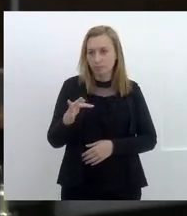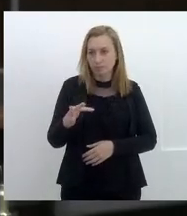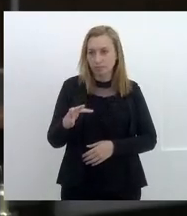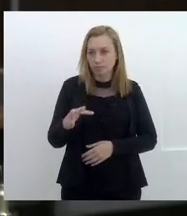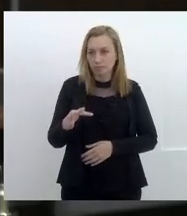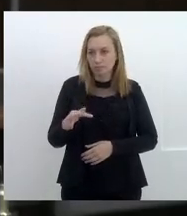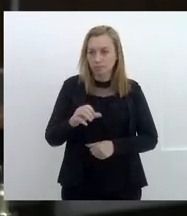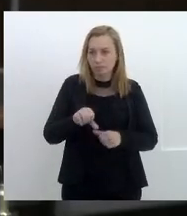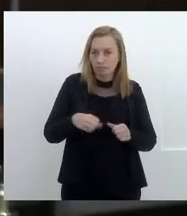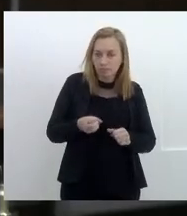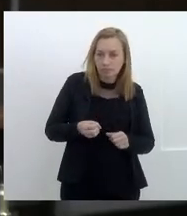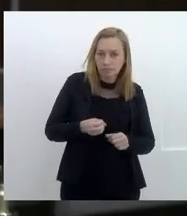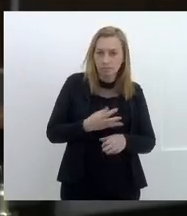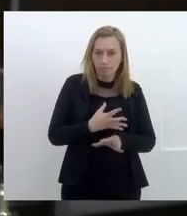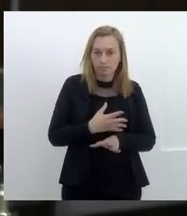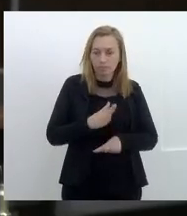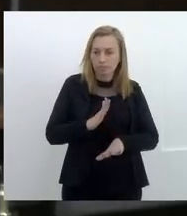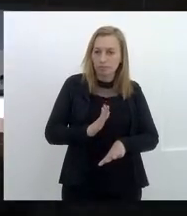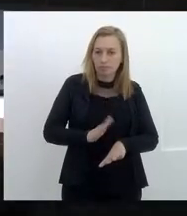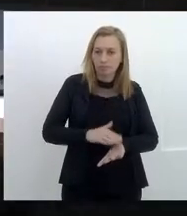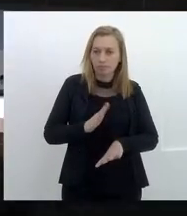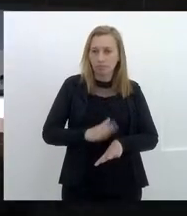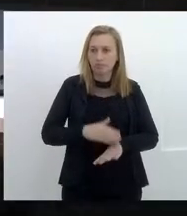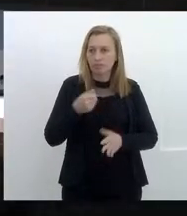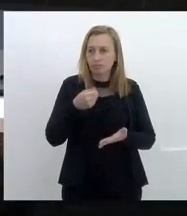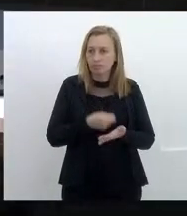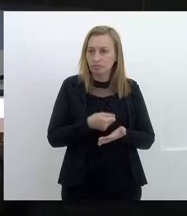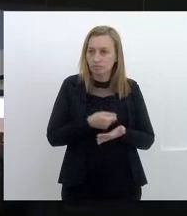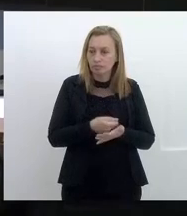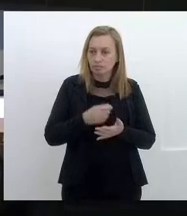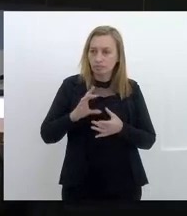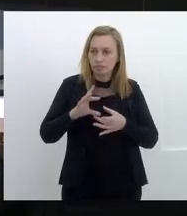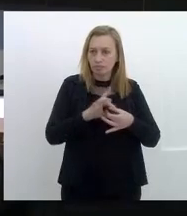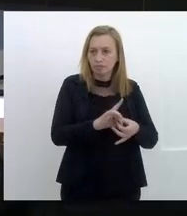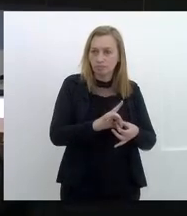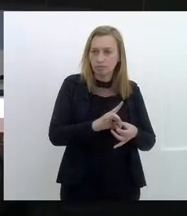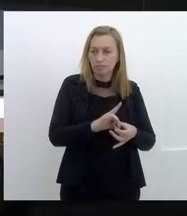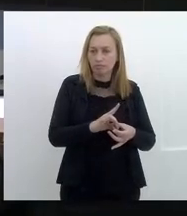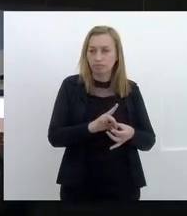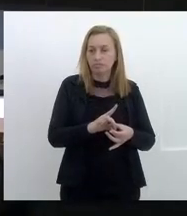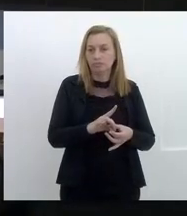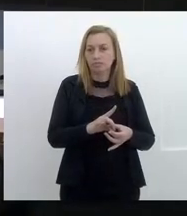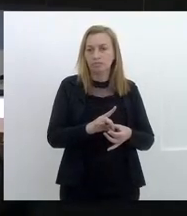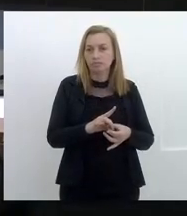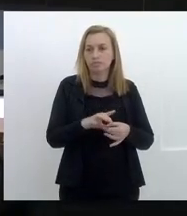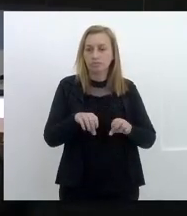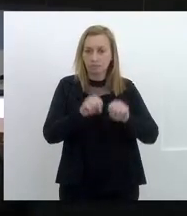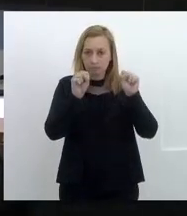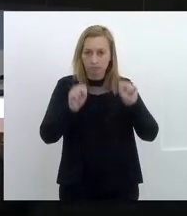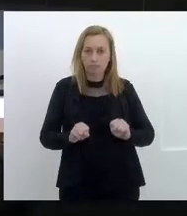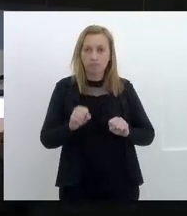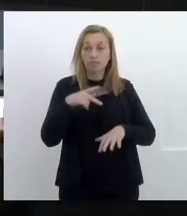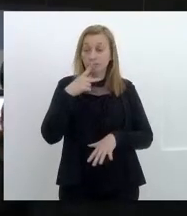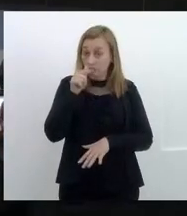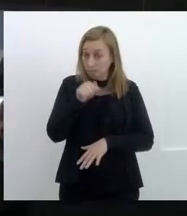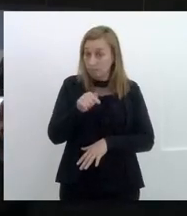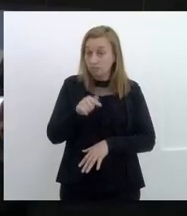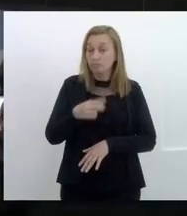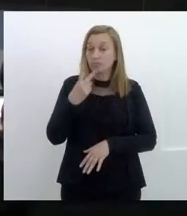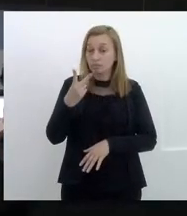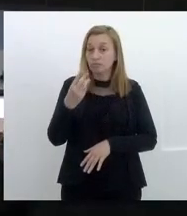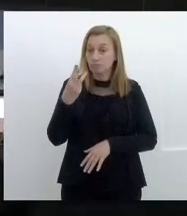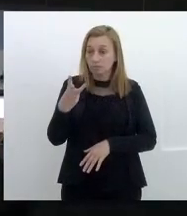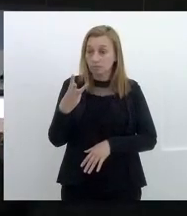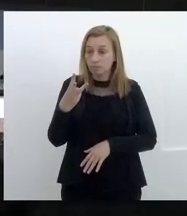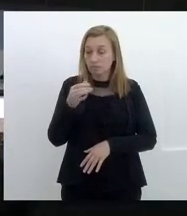para muito além das exigências fixadas da até pelo regime eu vou citar as aqui pelo menos dois ou três